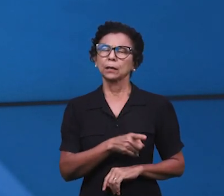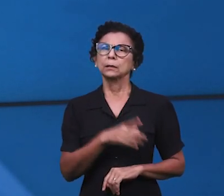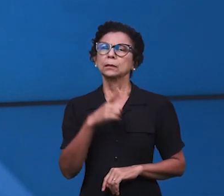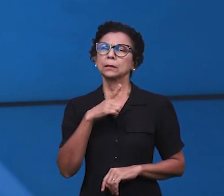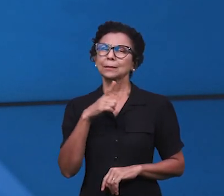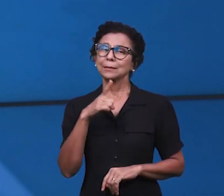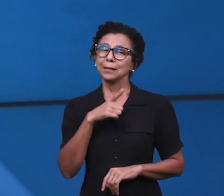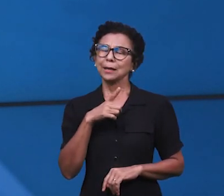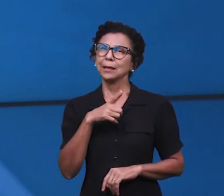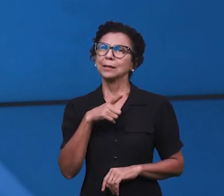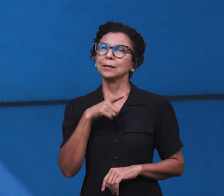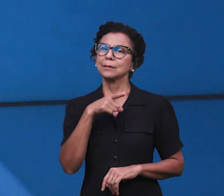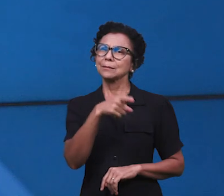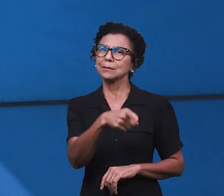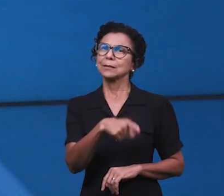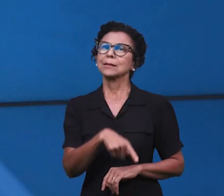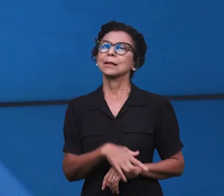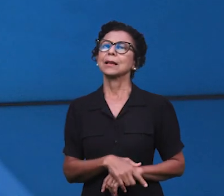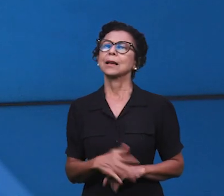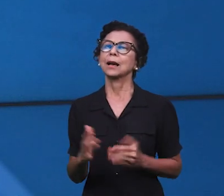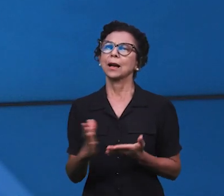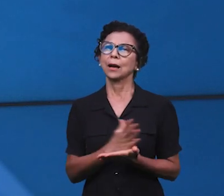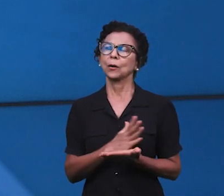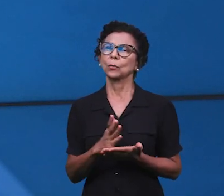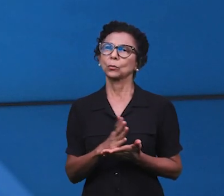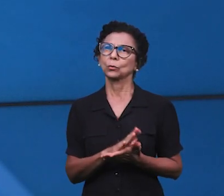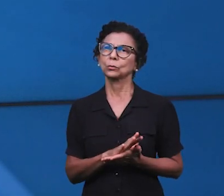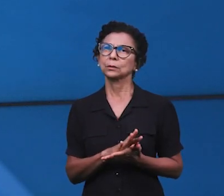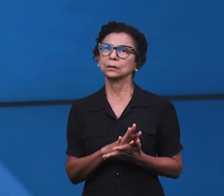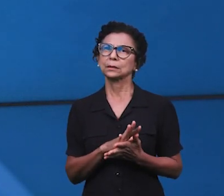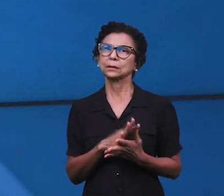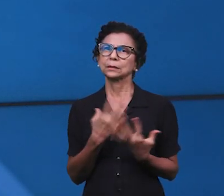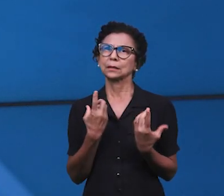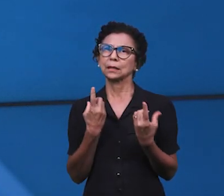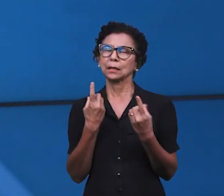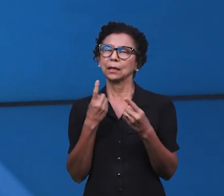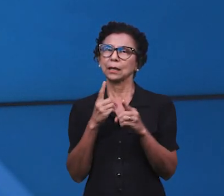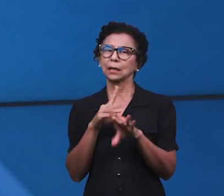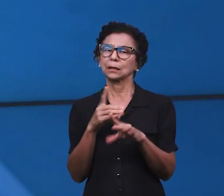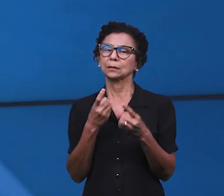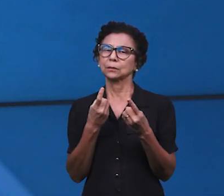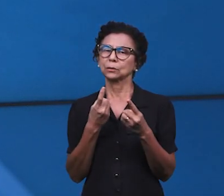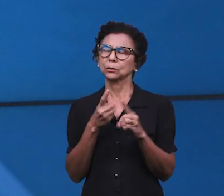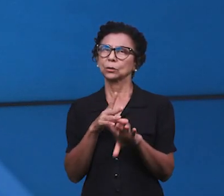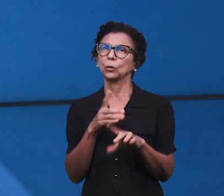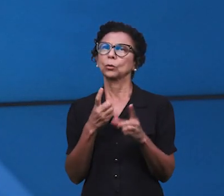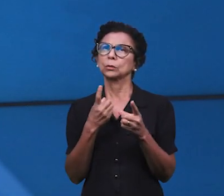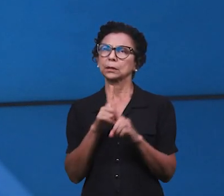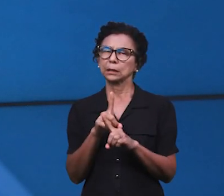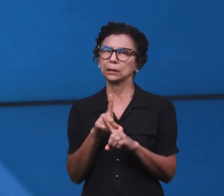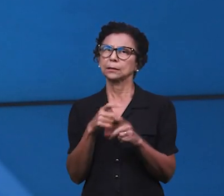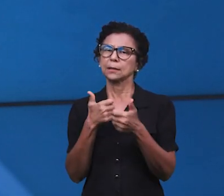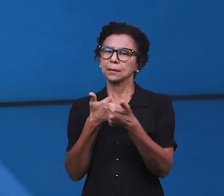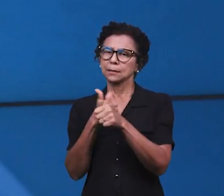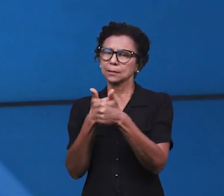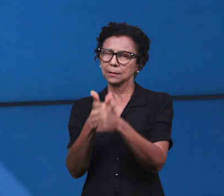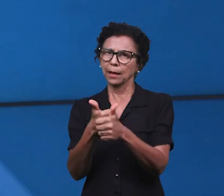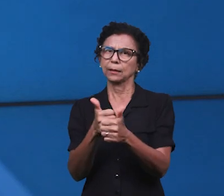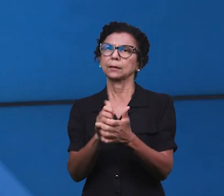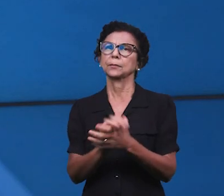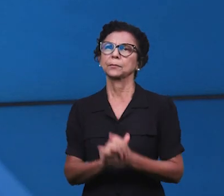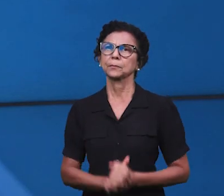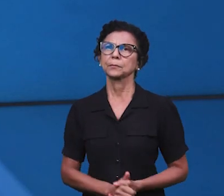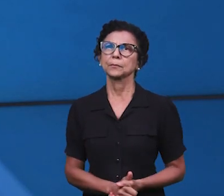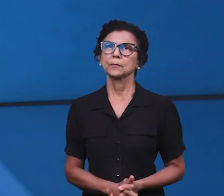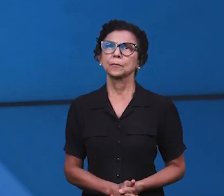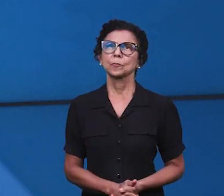a doutrina, tens lá os que seguem. Então, mostrando que havia um grupo realmente internamente que estava seguindo essas doutrinas. Isso